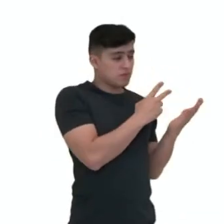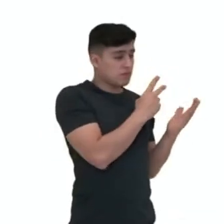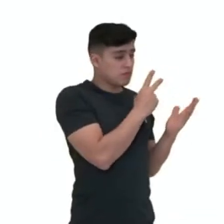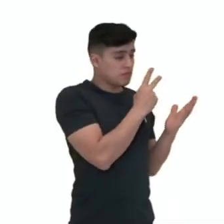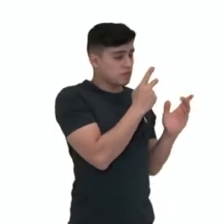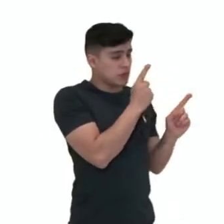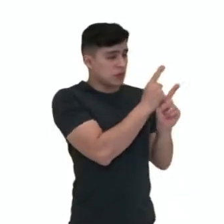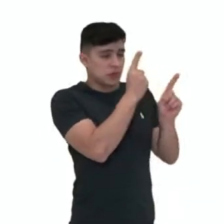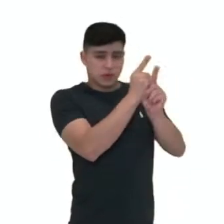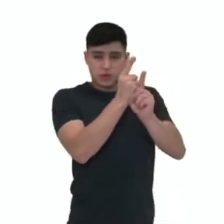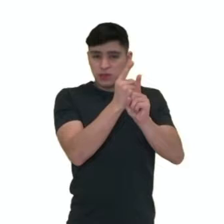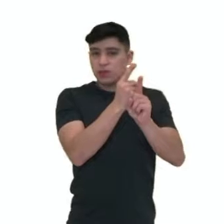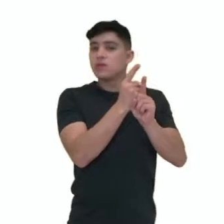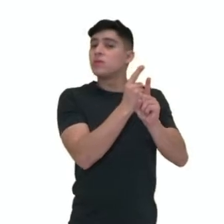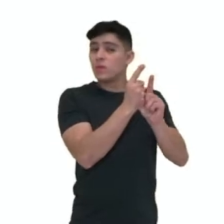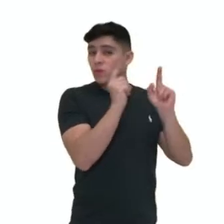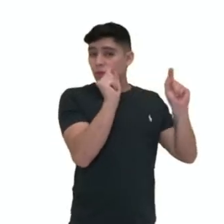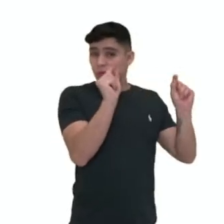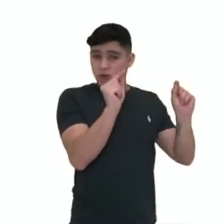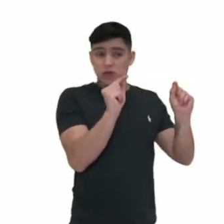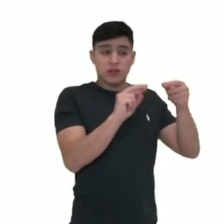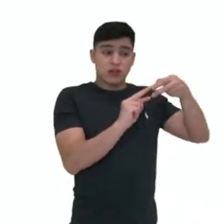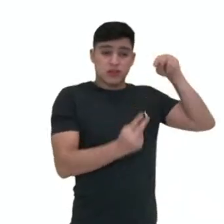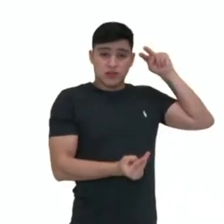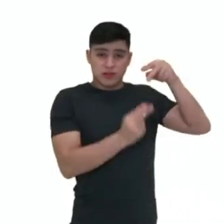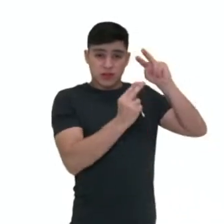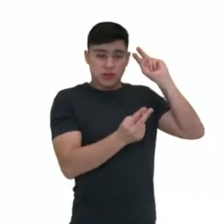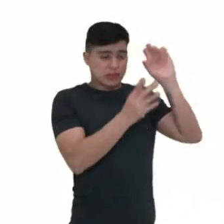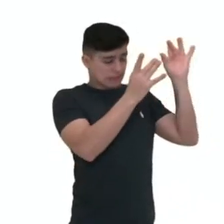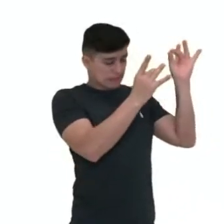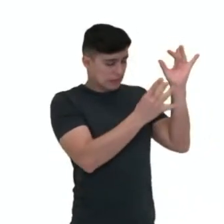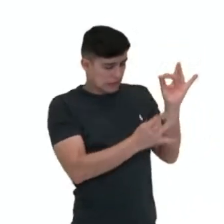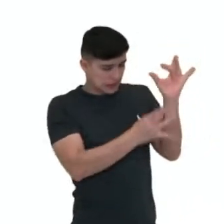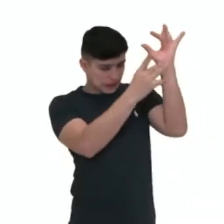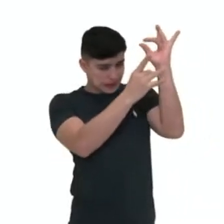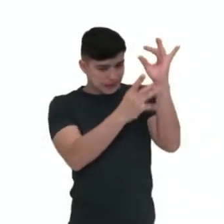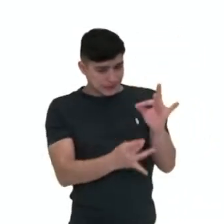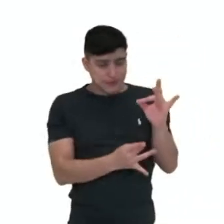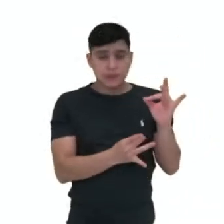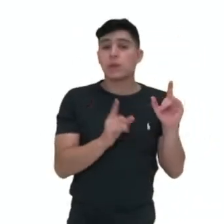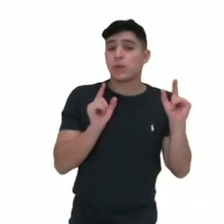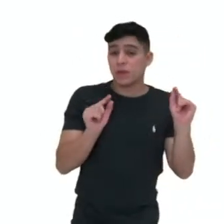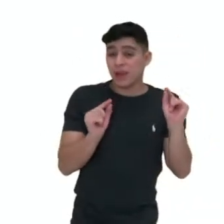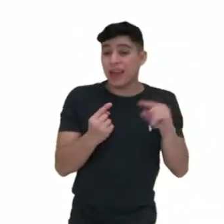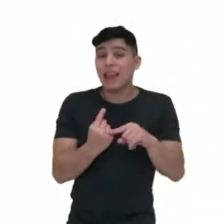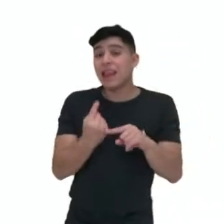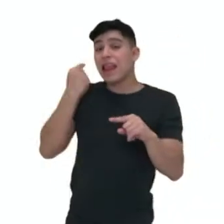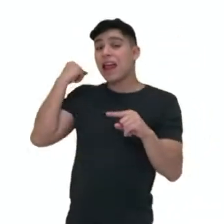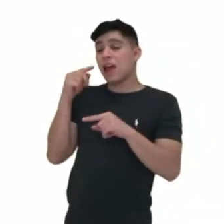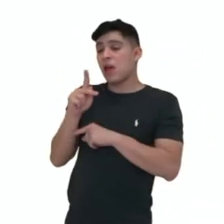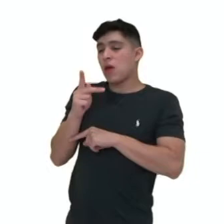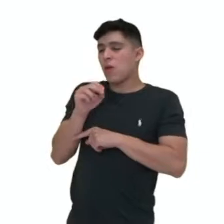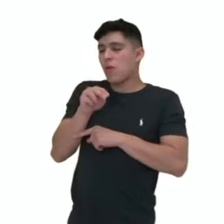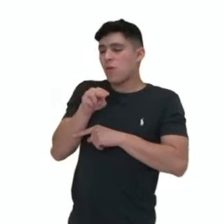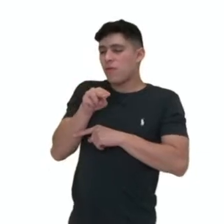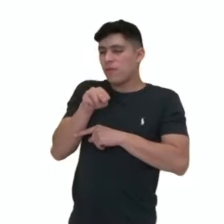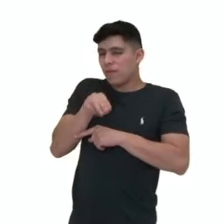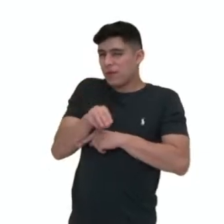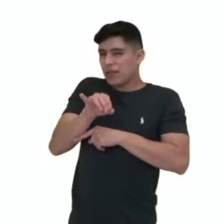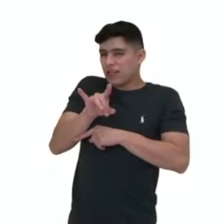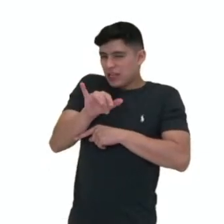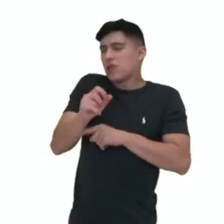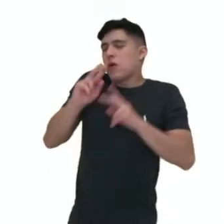desses genes nesse sequenciamento genético ali, mostrando que os antigos hominídeos já apresentavam